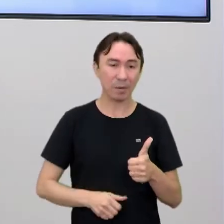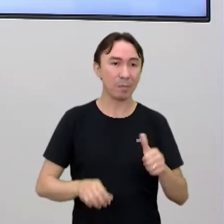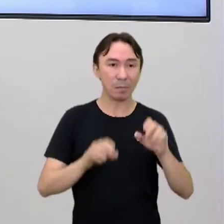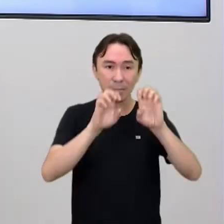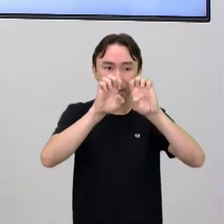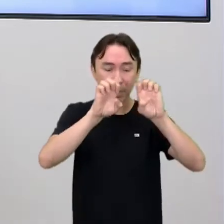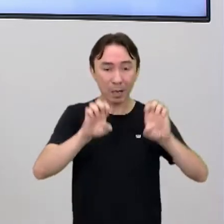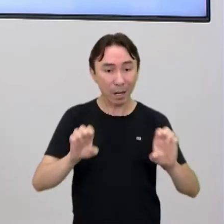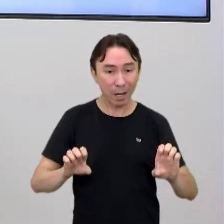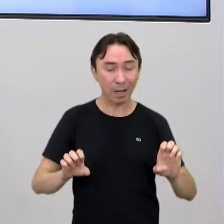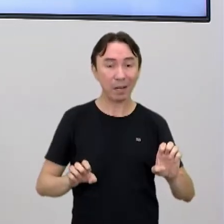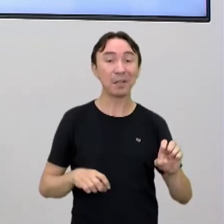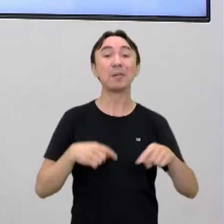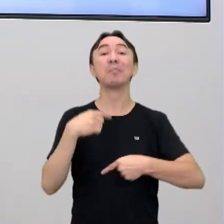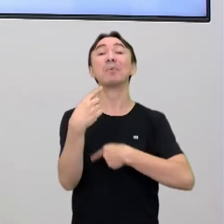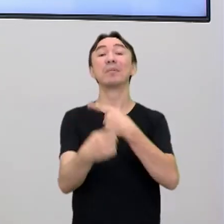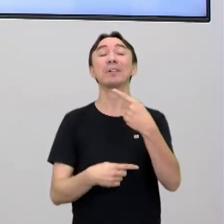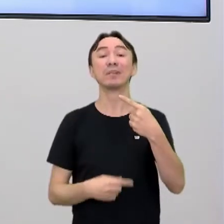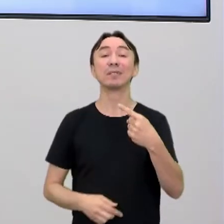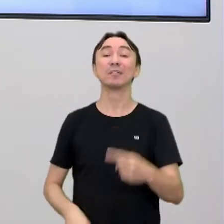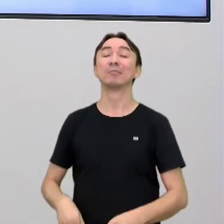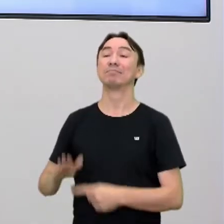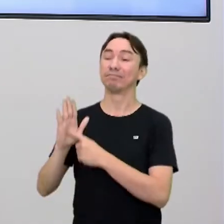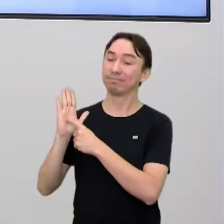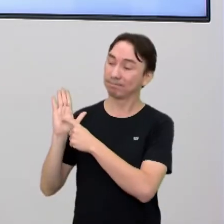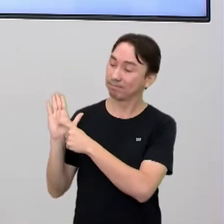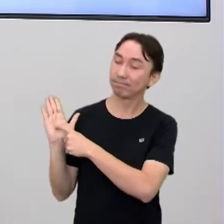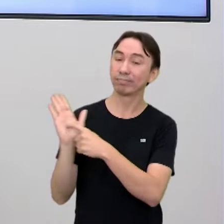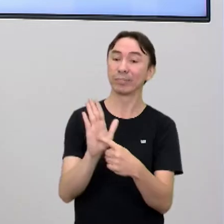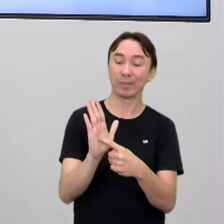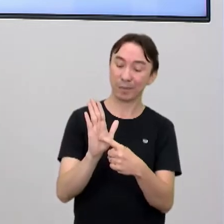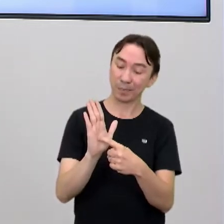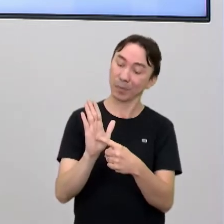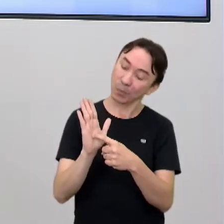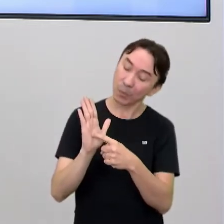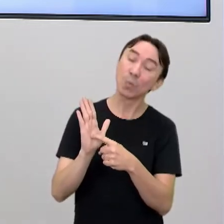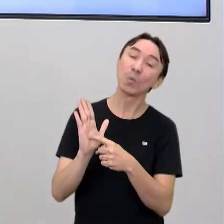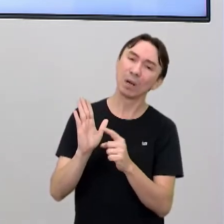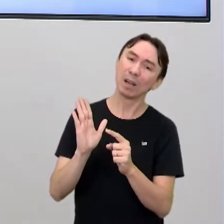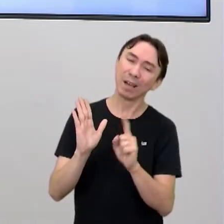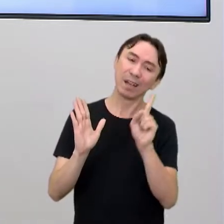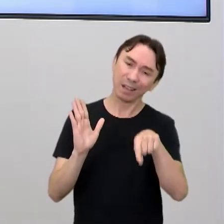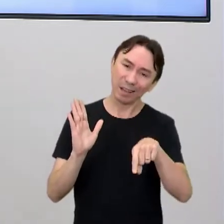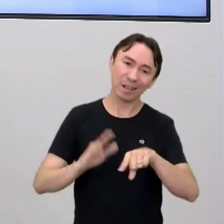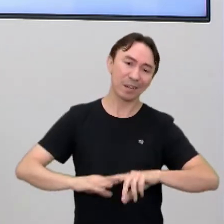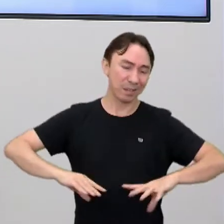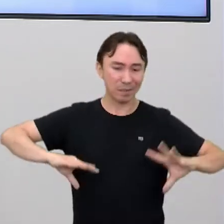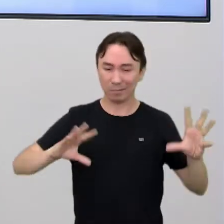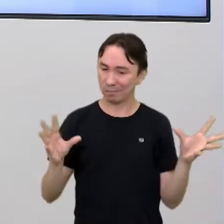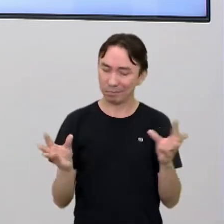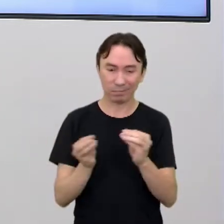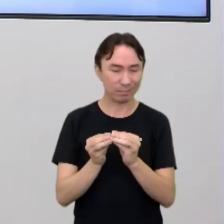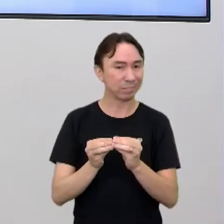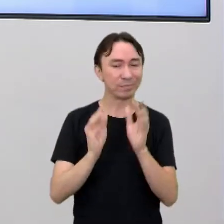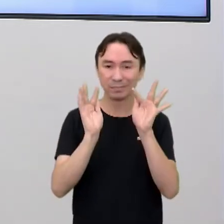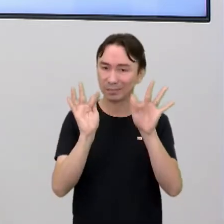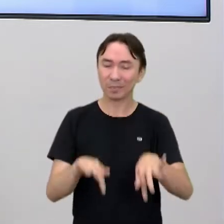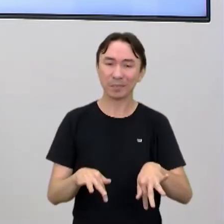tudo isso. É o processo que a gente chama de sistematização e ele